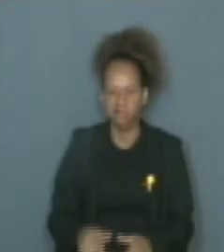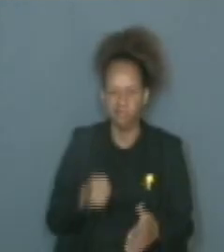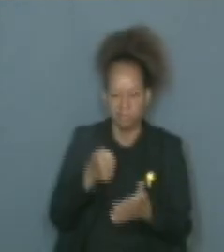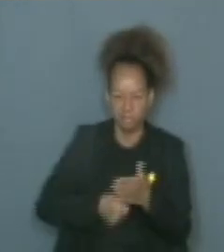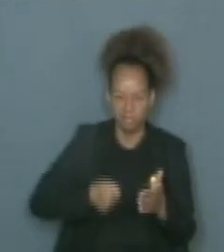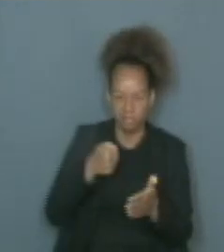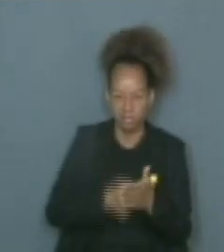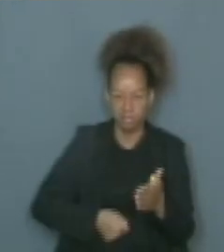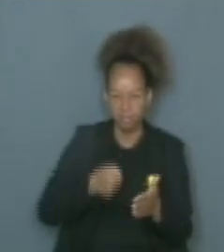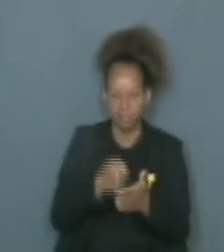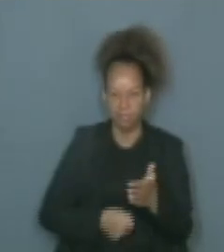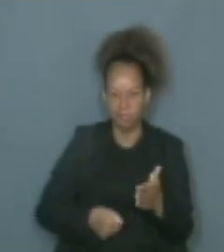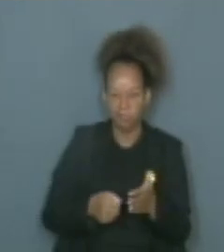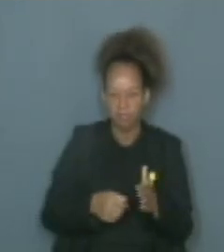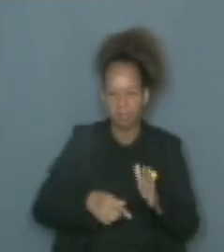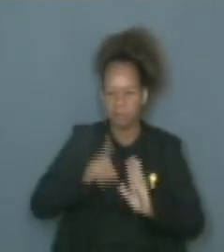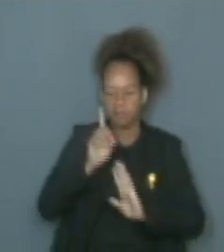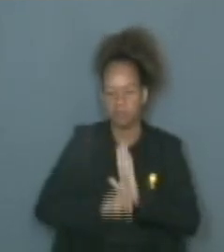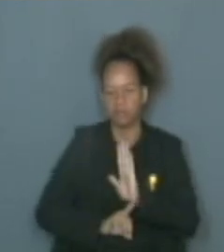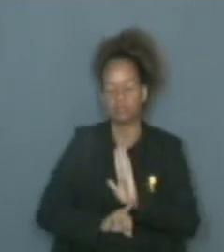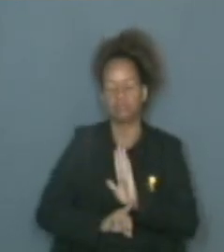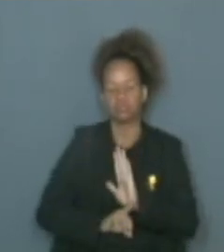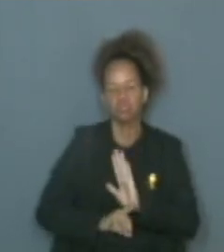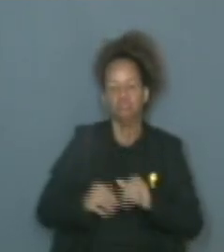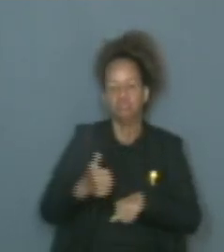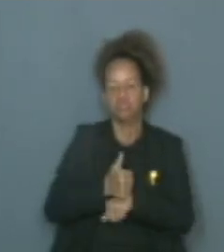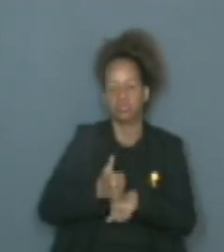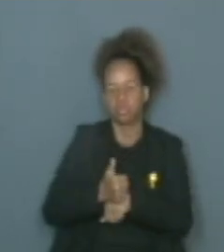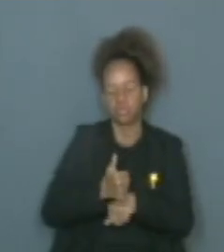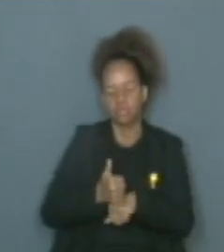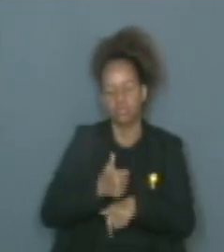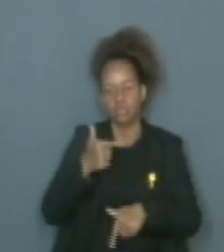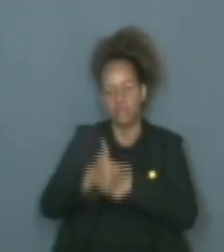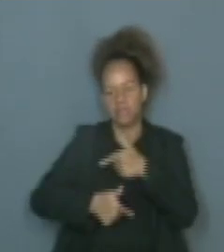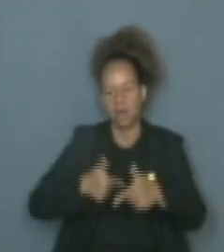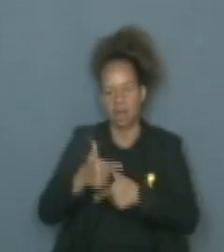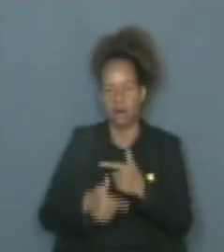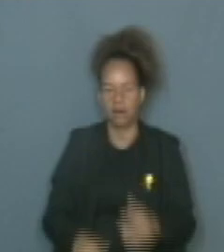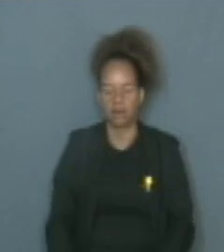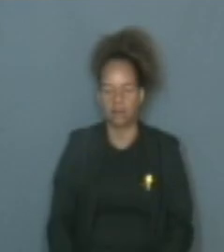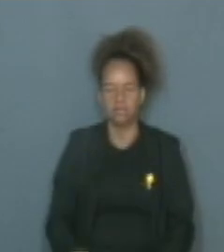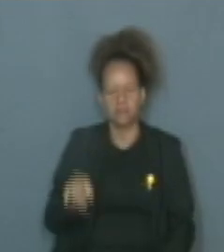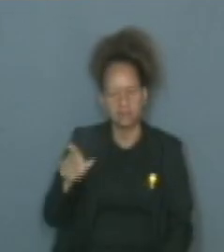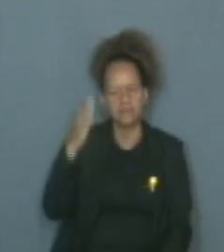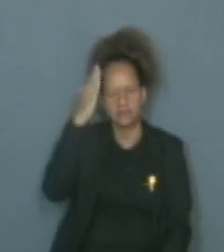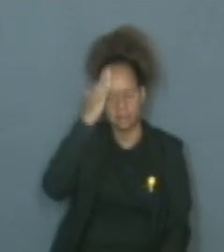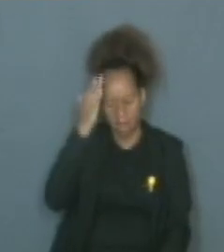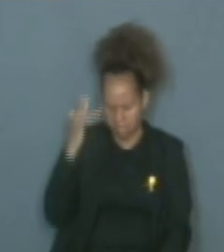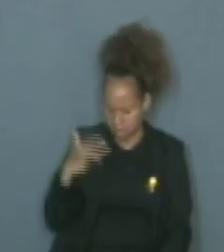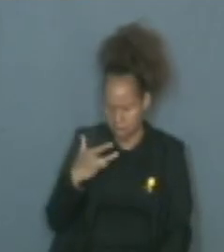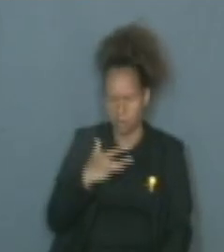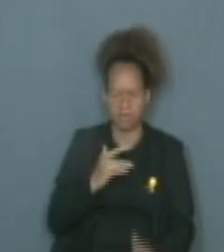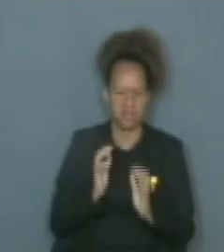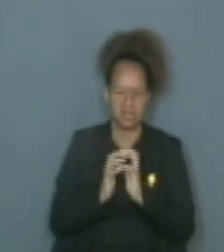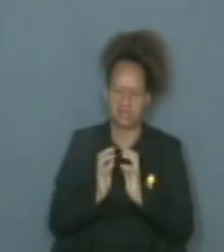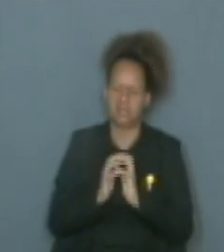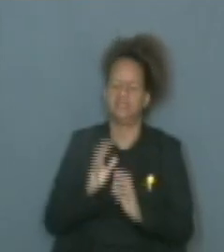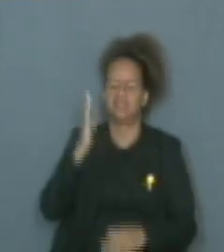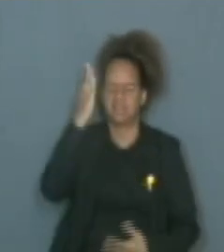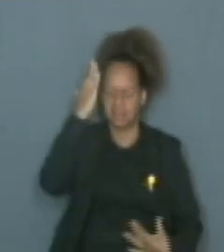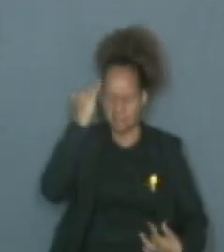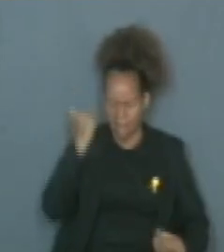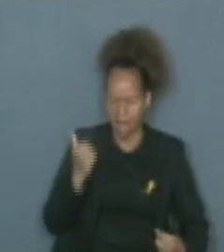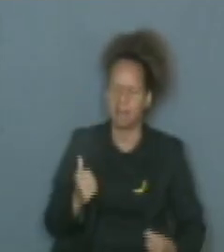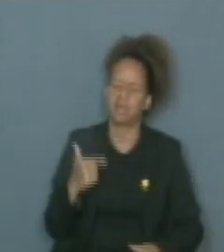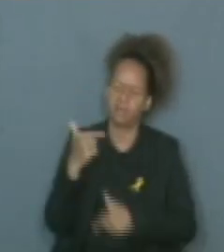lutador, batalhador dos direitos dos profissionais, dos trabalhadores, sabe o que é o Saúde Recife. Sabe o que é